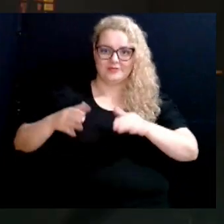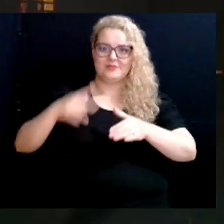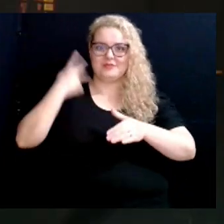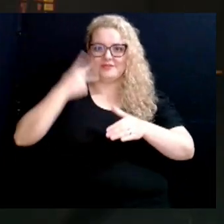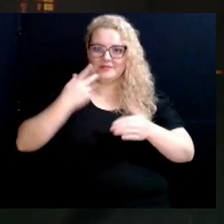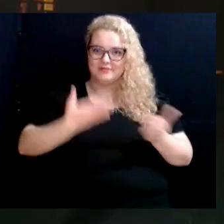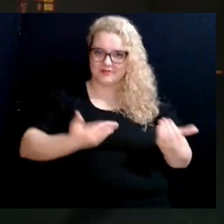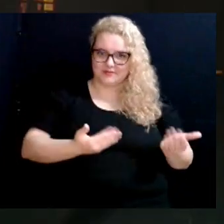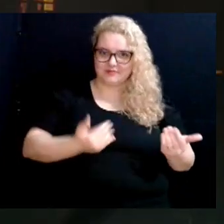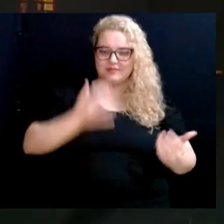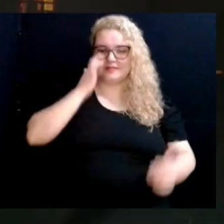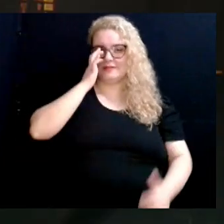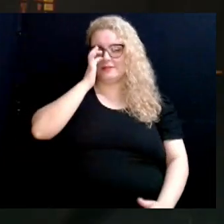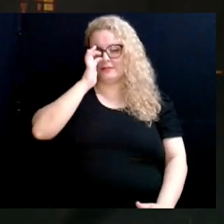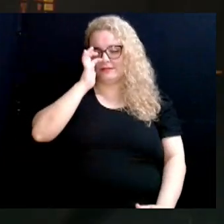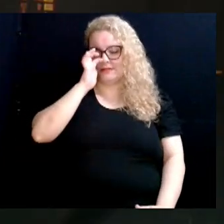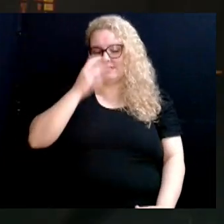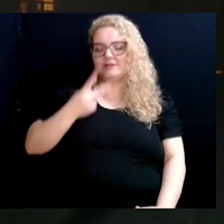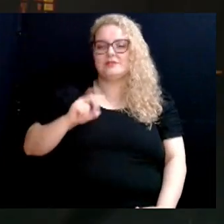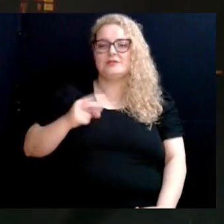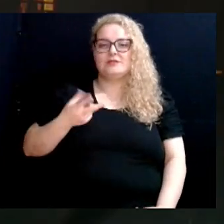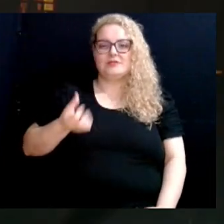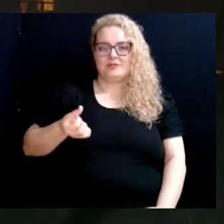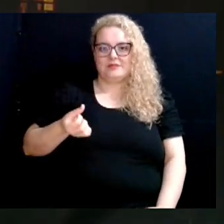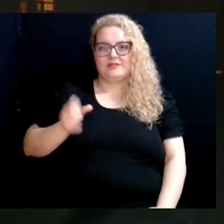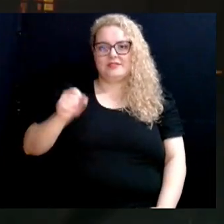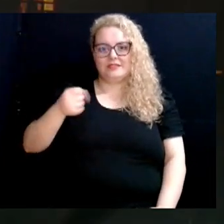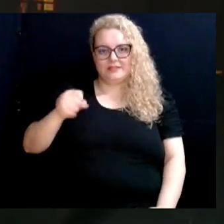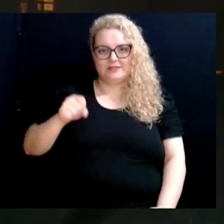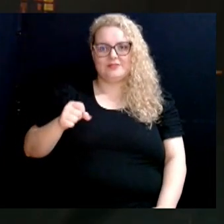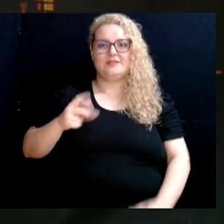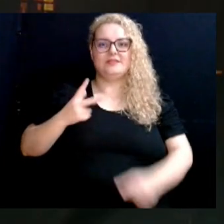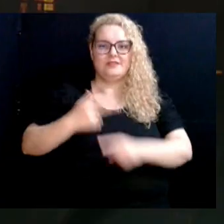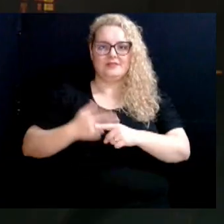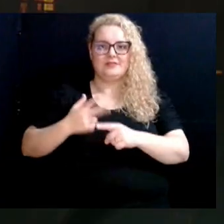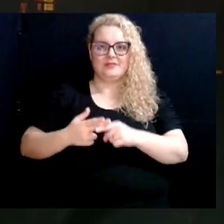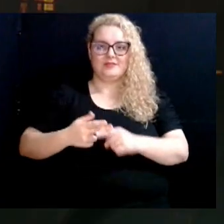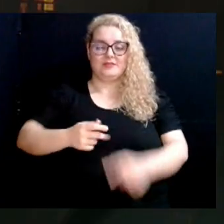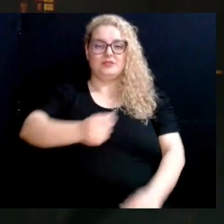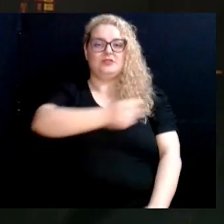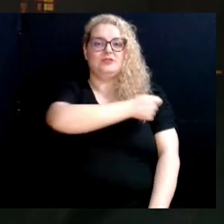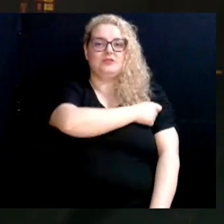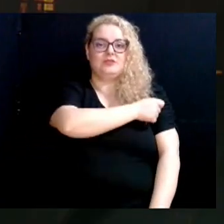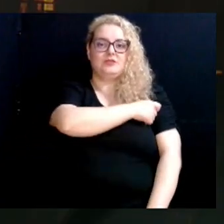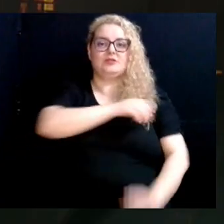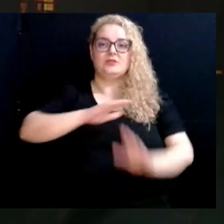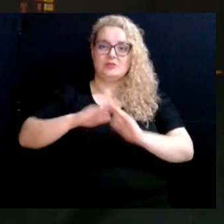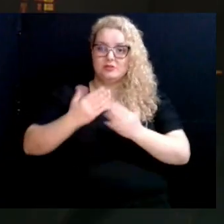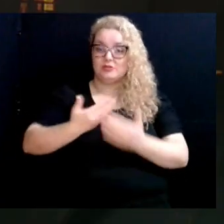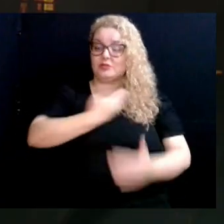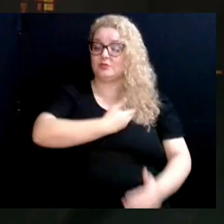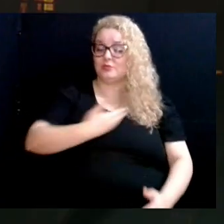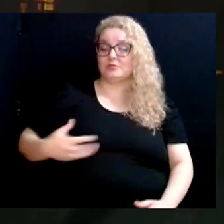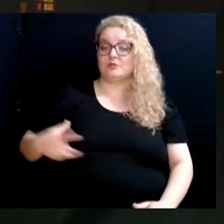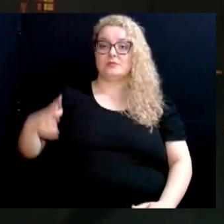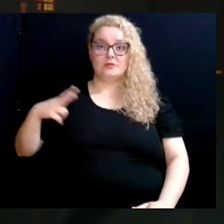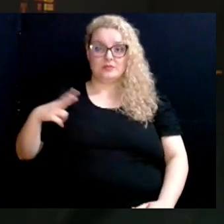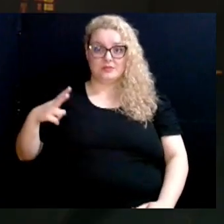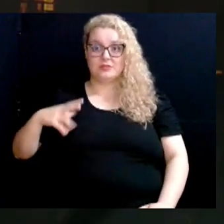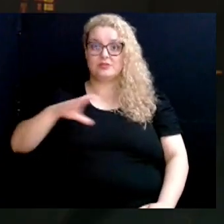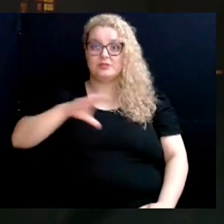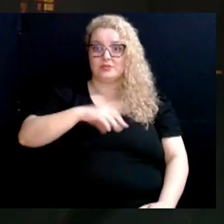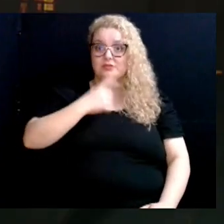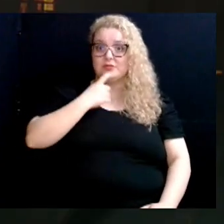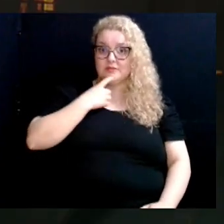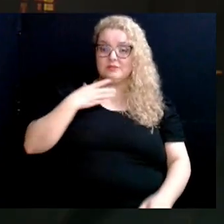Jovem de 2026, que está em sua 8ª edição. São alunos de escolas públicas e privadas de Campinas que